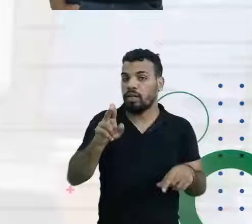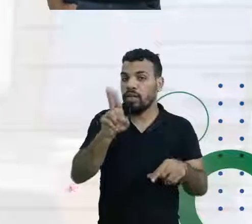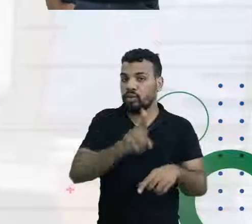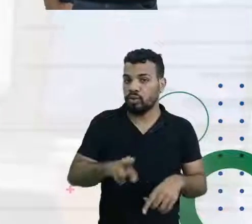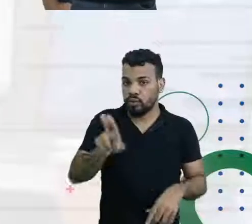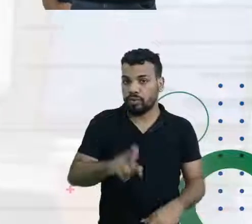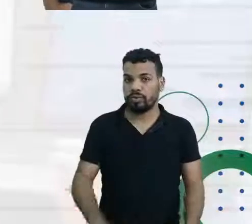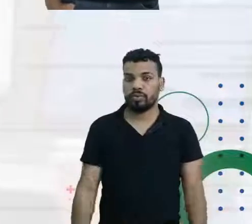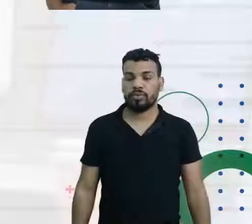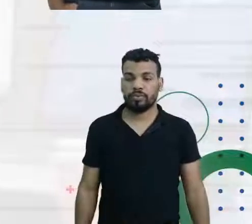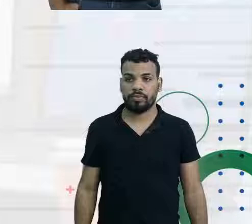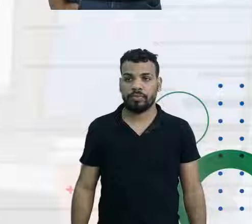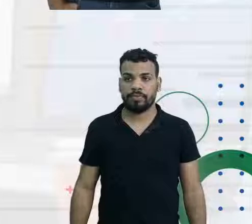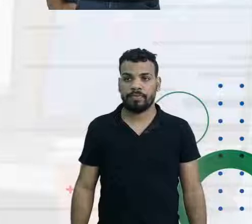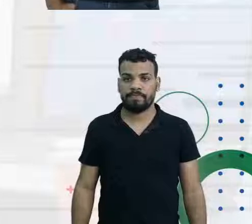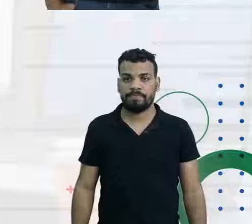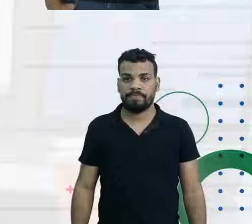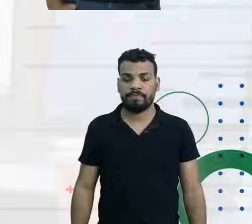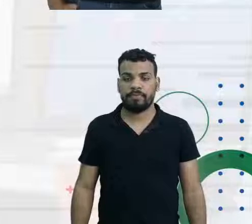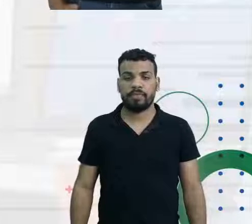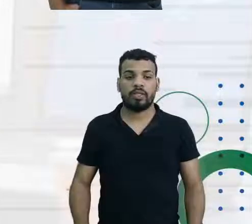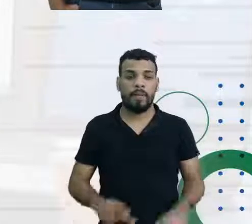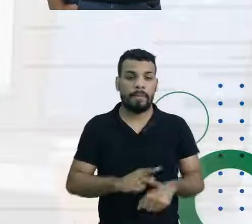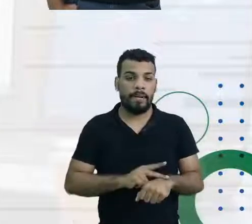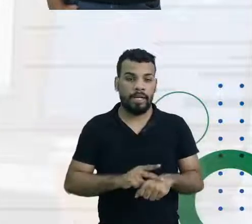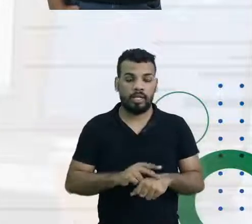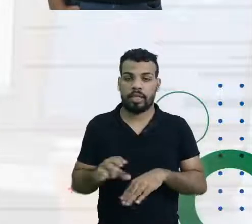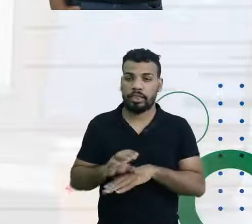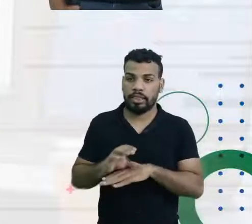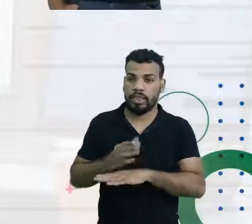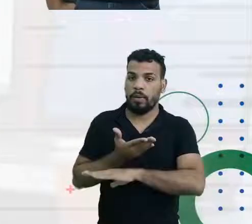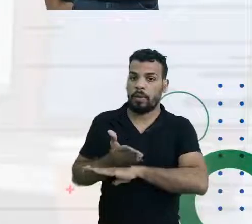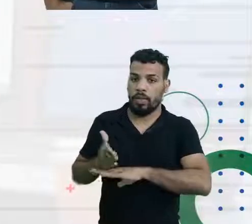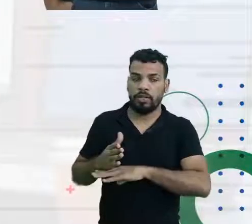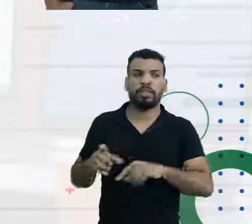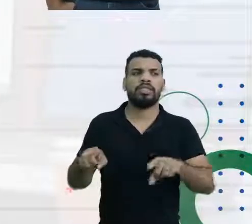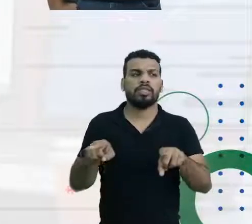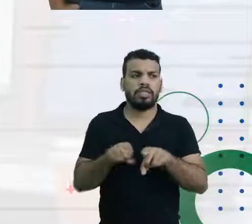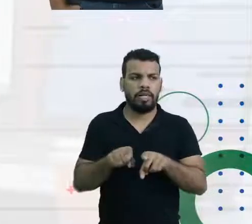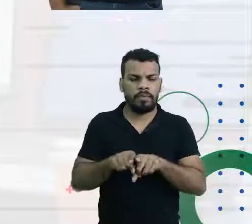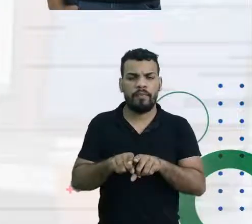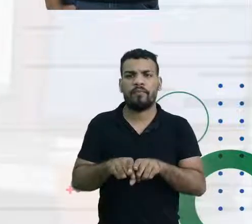utilização, né? O preto, o cinza e o branco também passam sensações